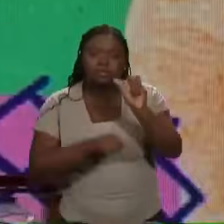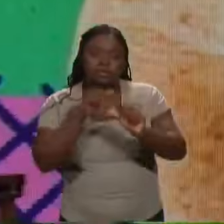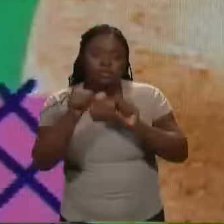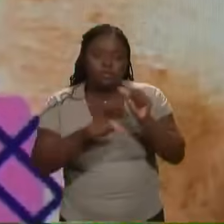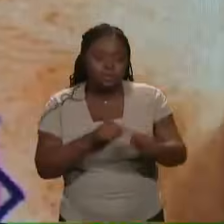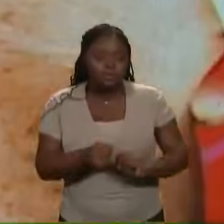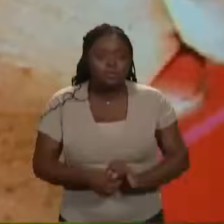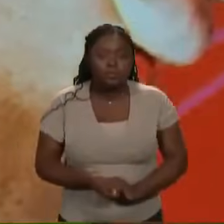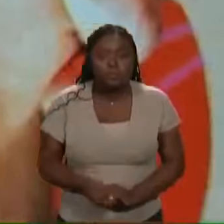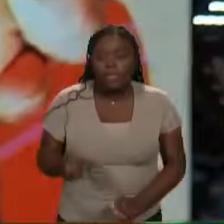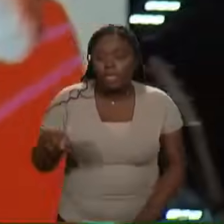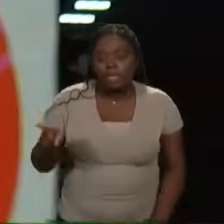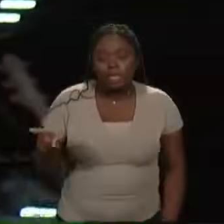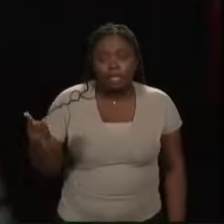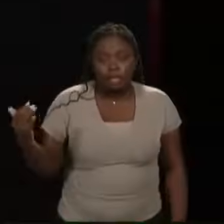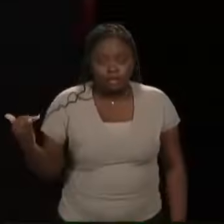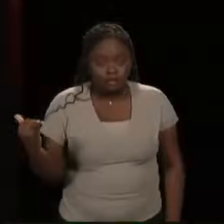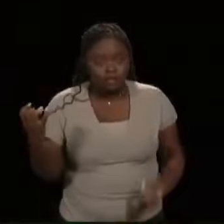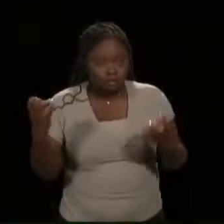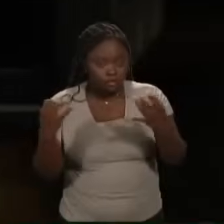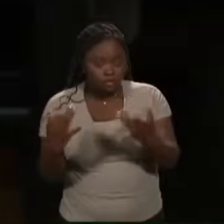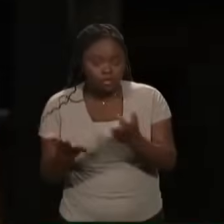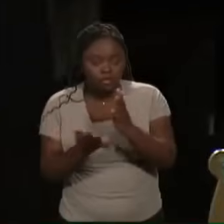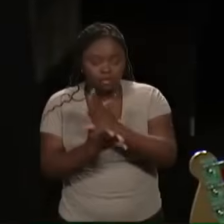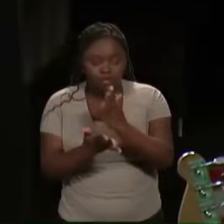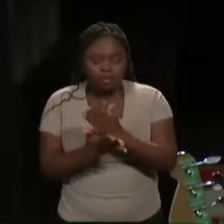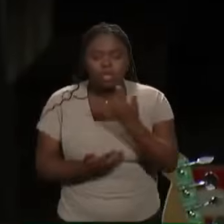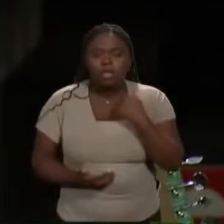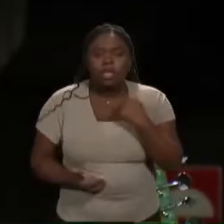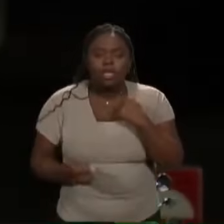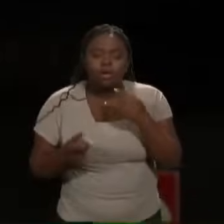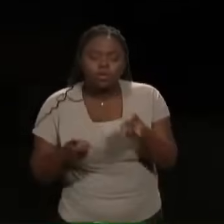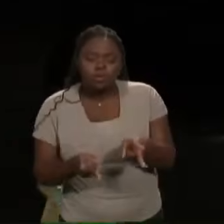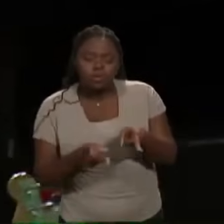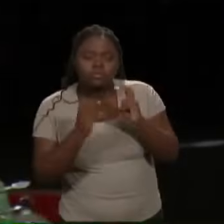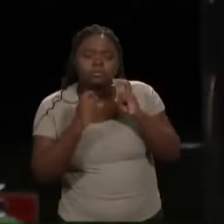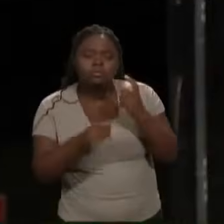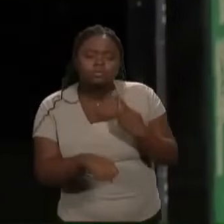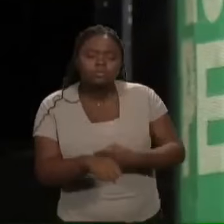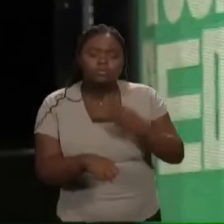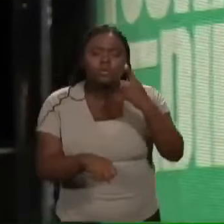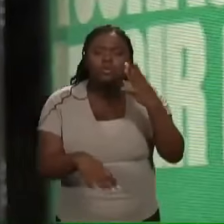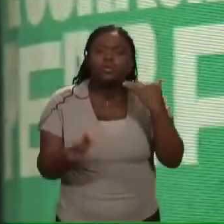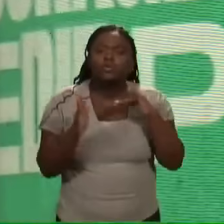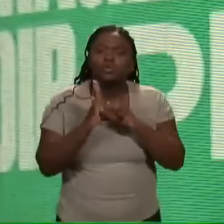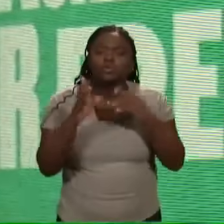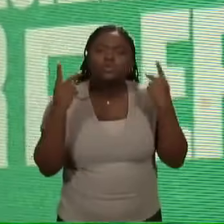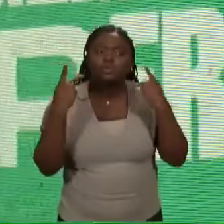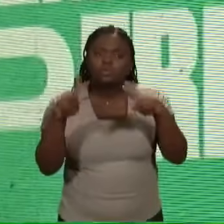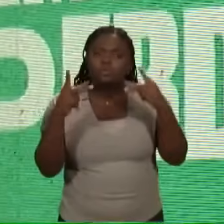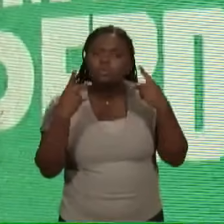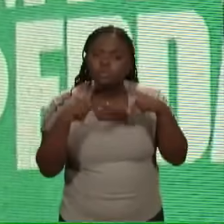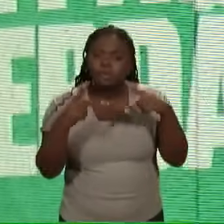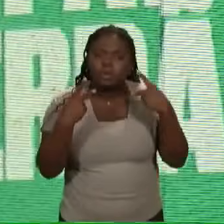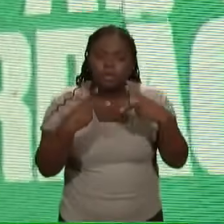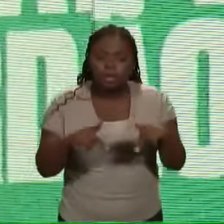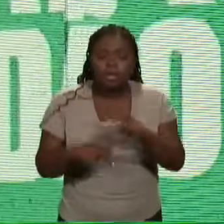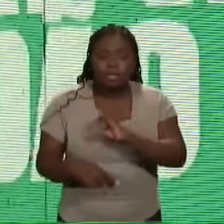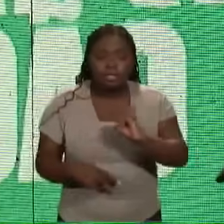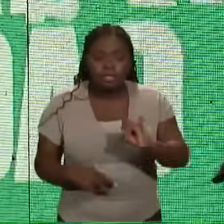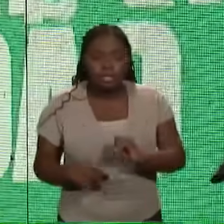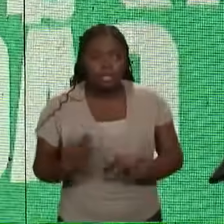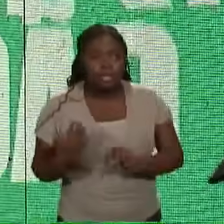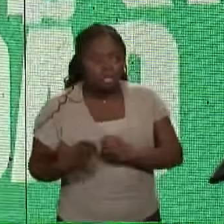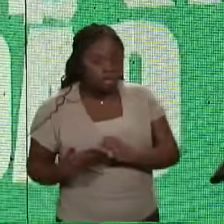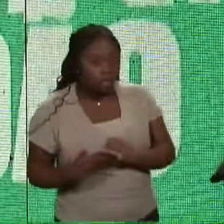E ela simplesmente disse o seguinte no livro: eu percebi que naquele momento tudo que eu pregava estava em jogo. Se eu estendesse a minha